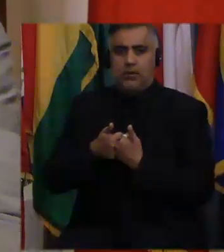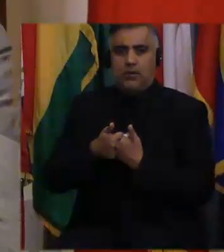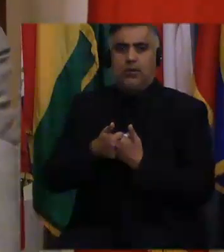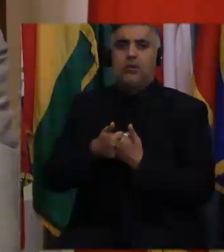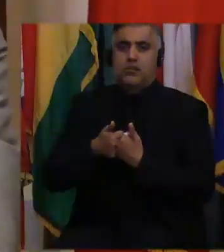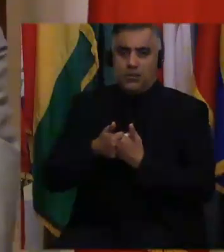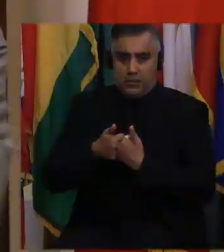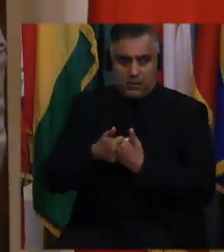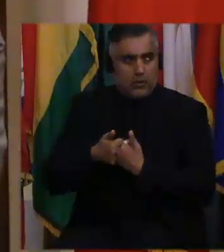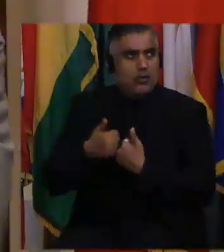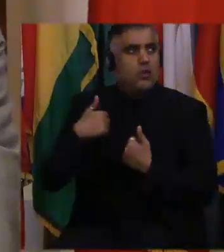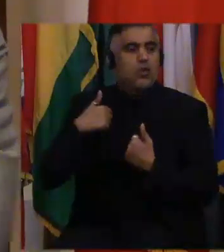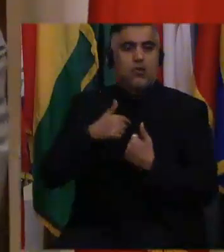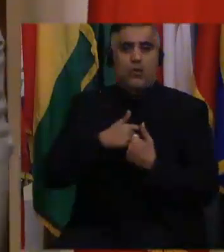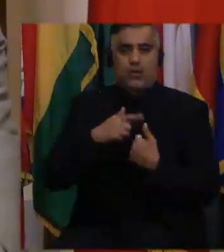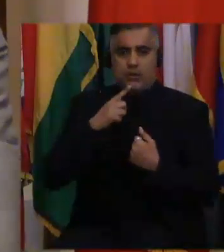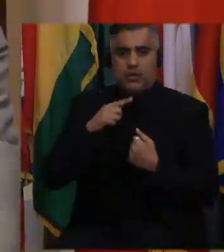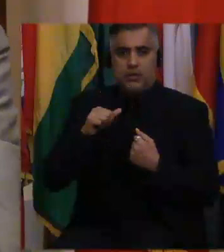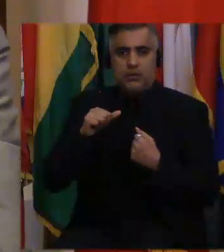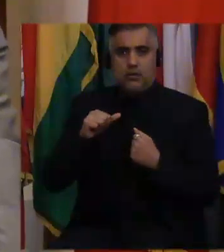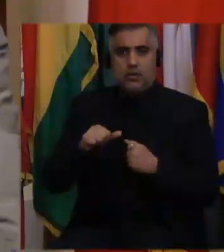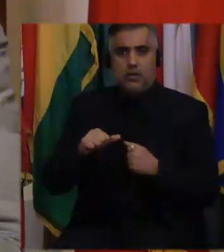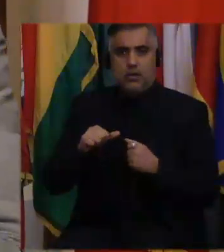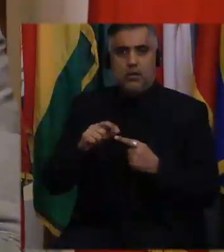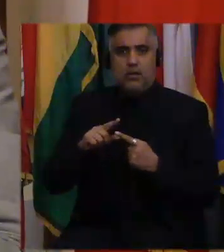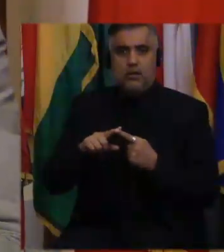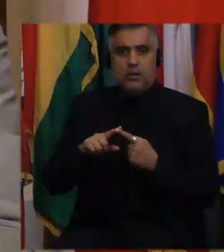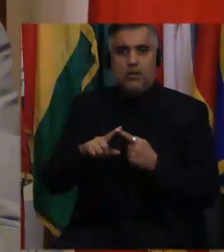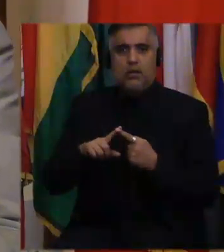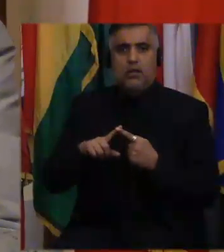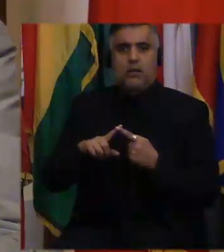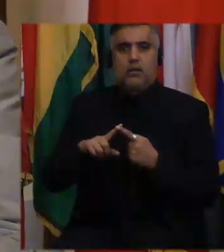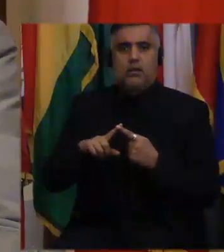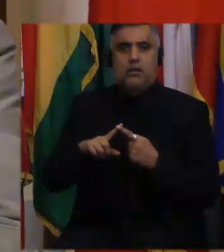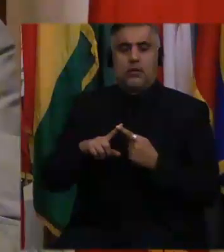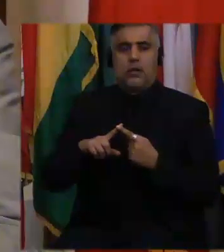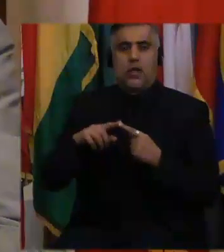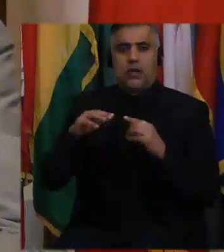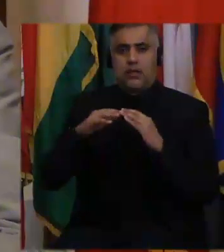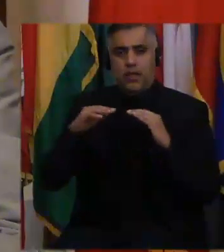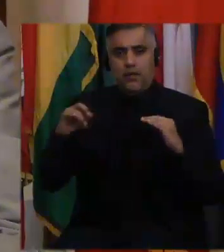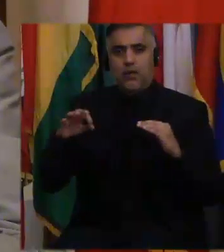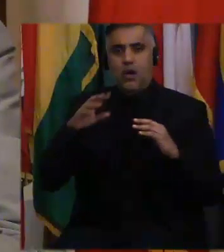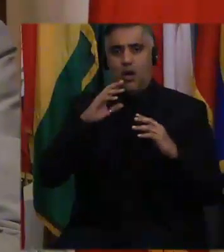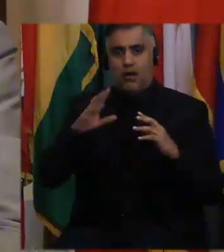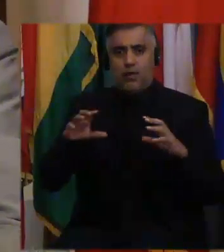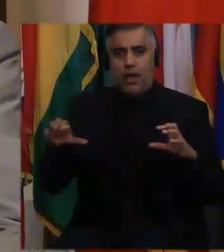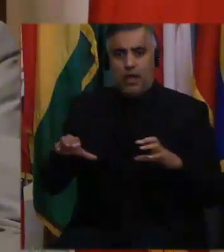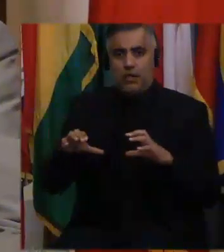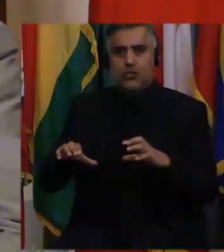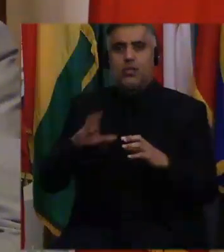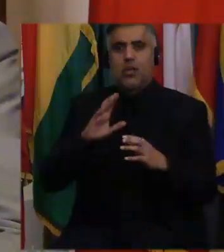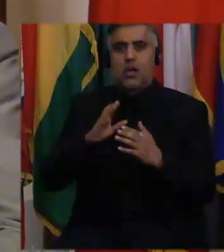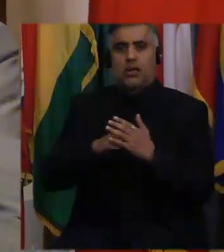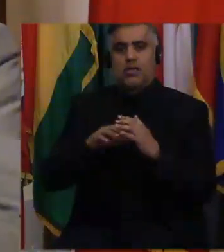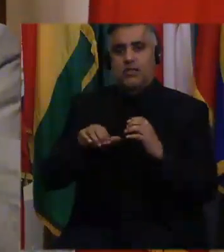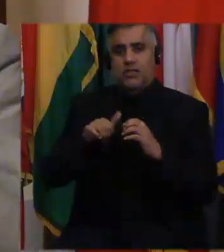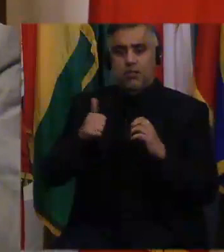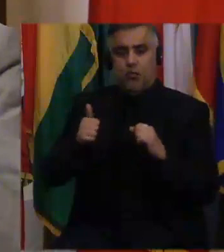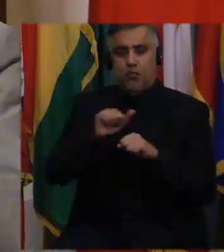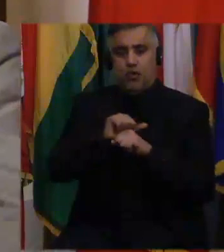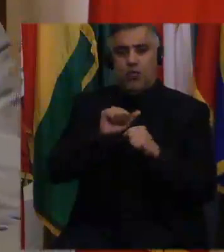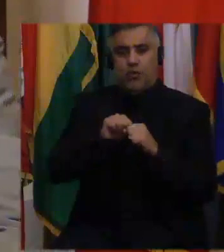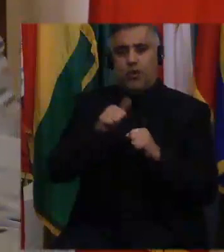desafios também passa por essa capacidade de articulação em nível de complementaridade de ações com os demais